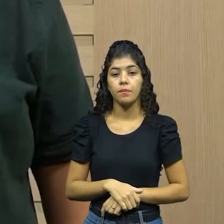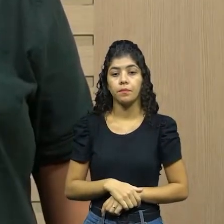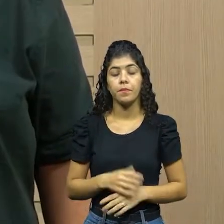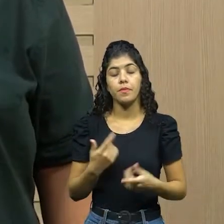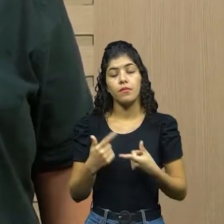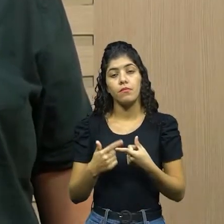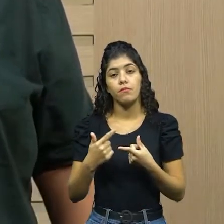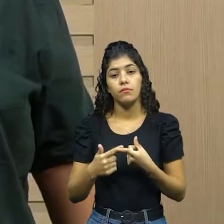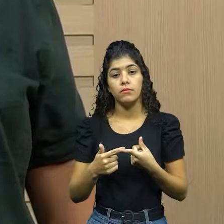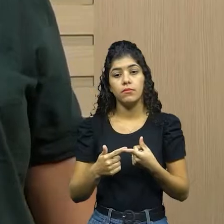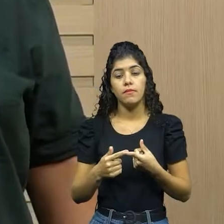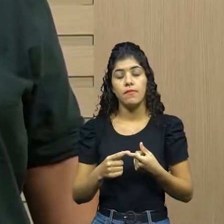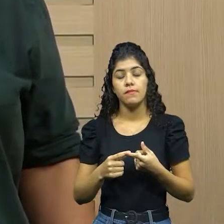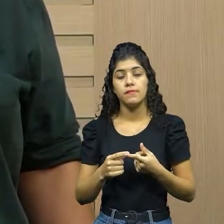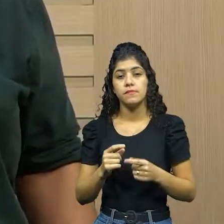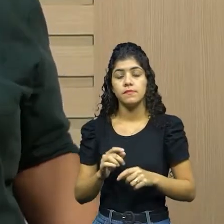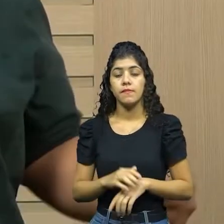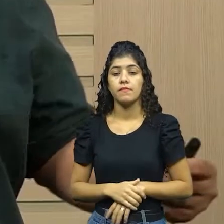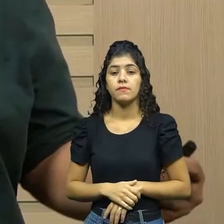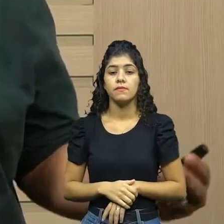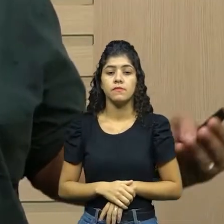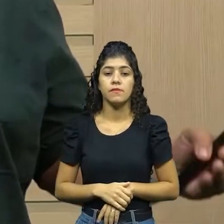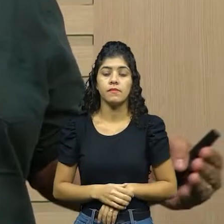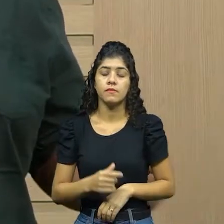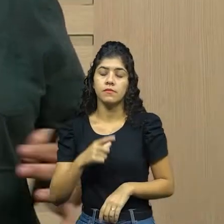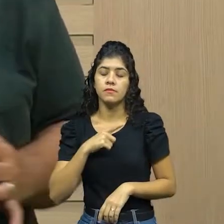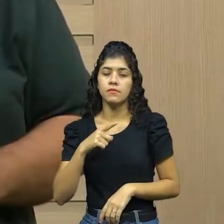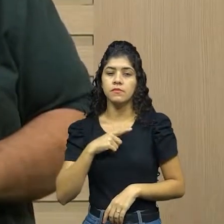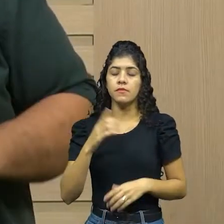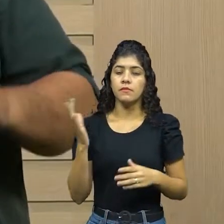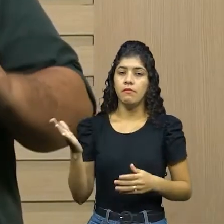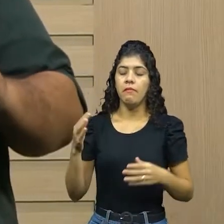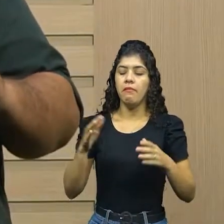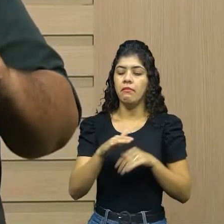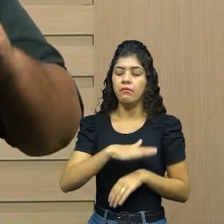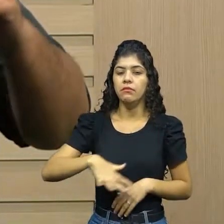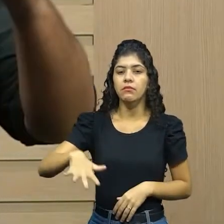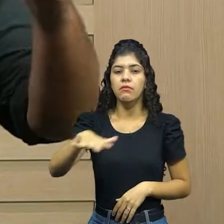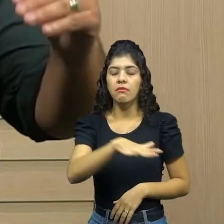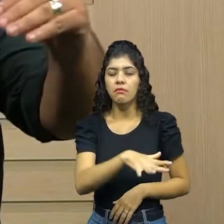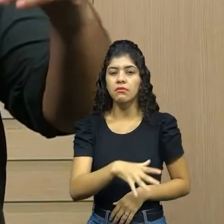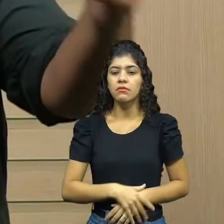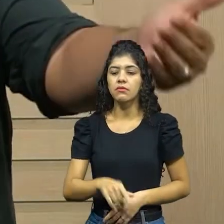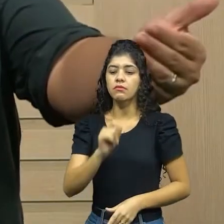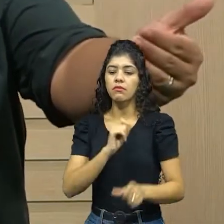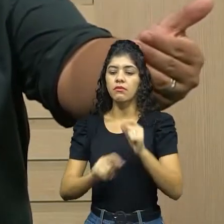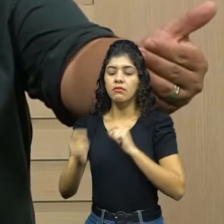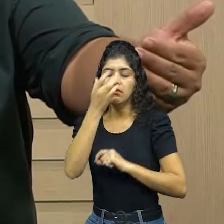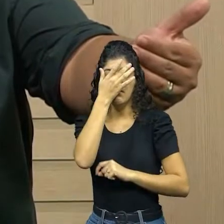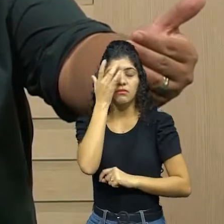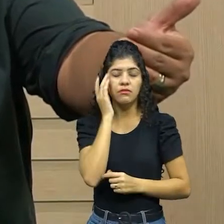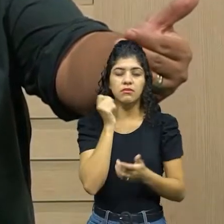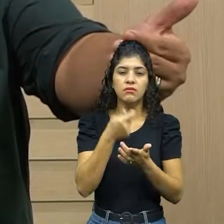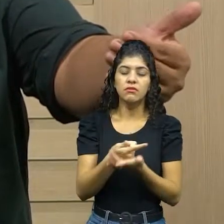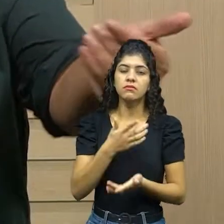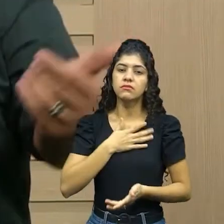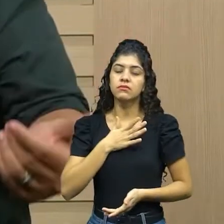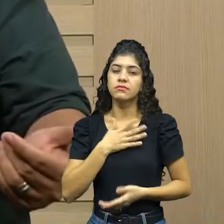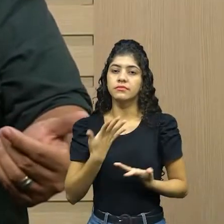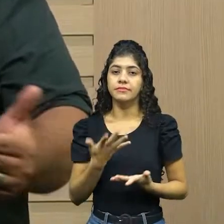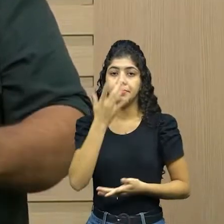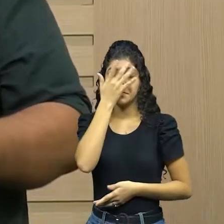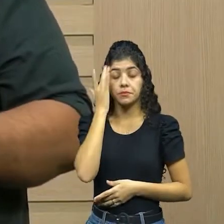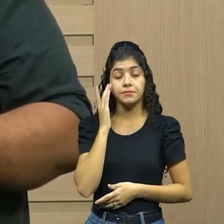Sim, porque a partir que eu defino o mercado, eu consigo definir qual é o meu público de marketing.